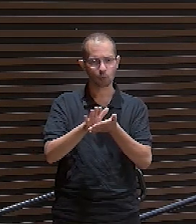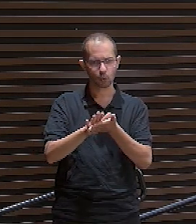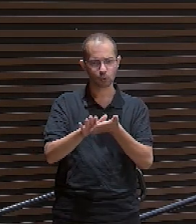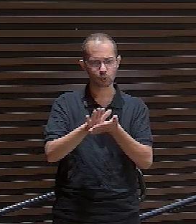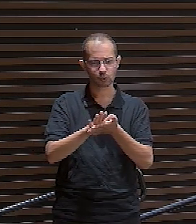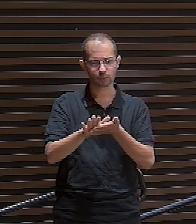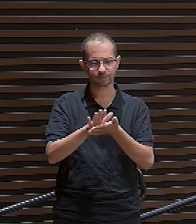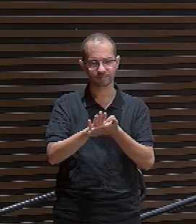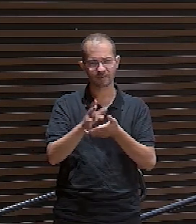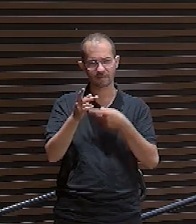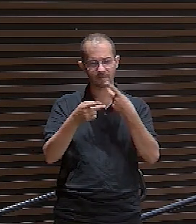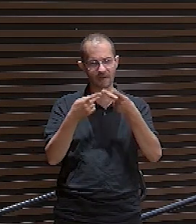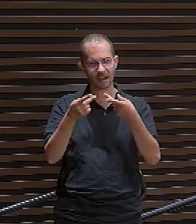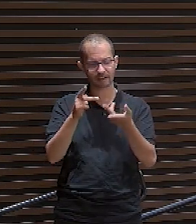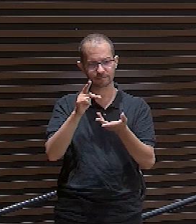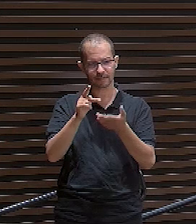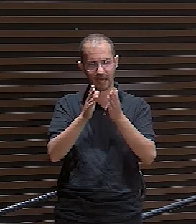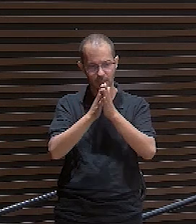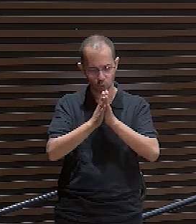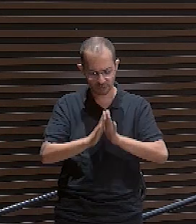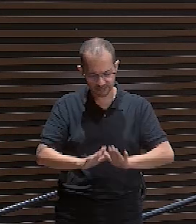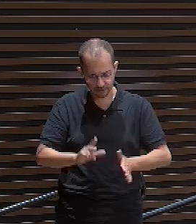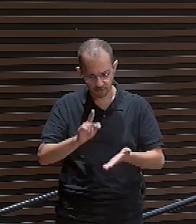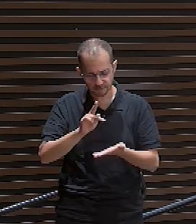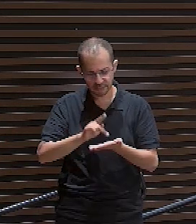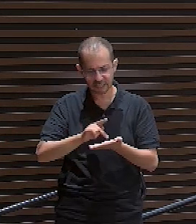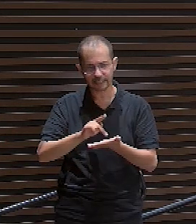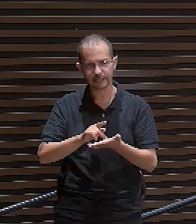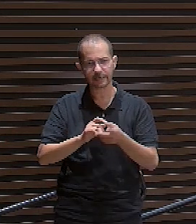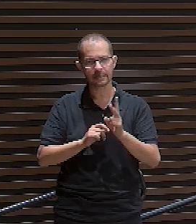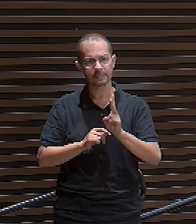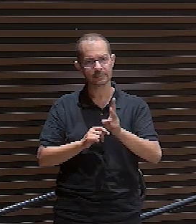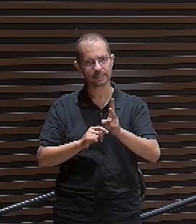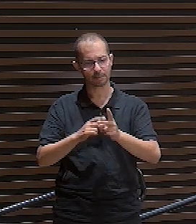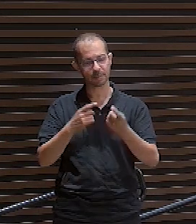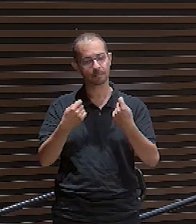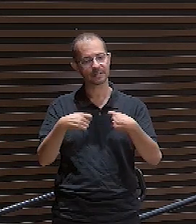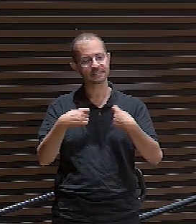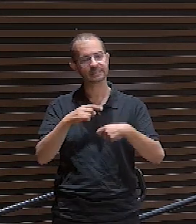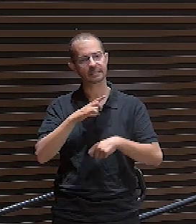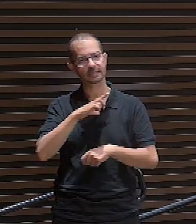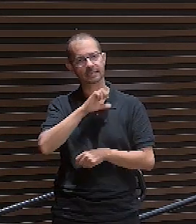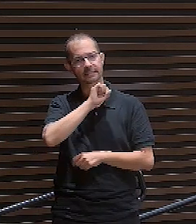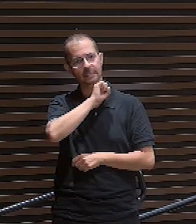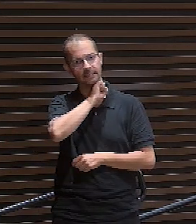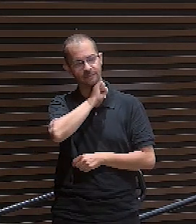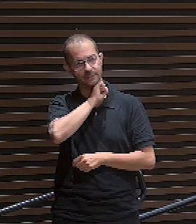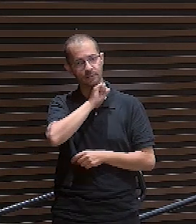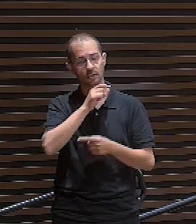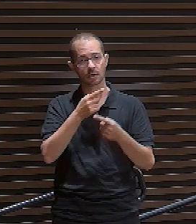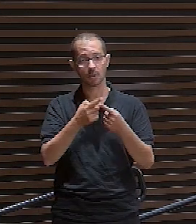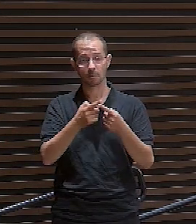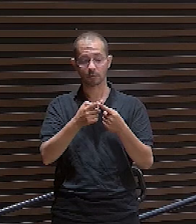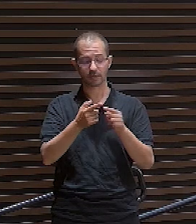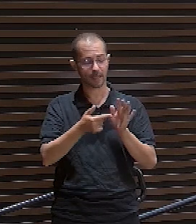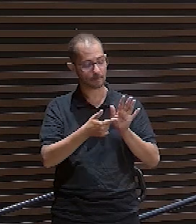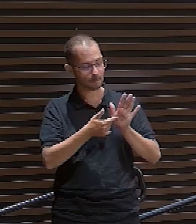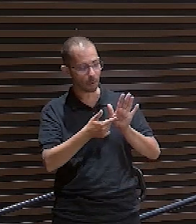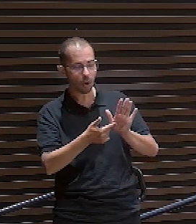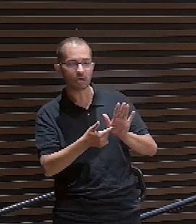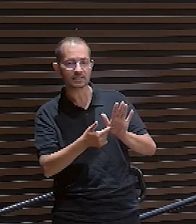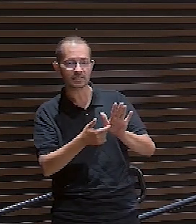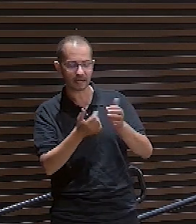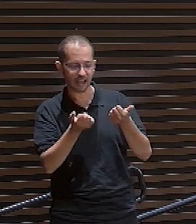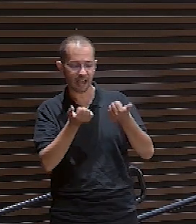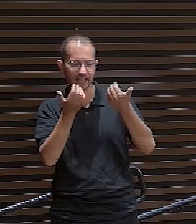adoração verdadeira sempre requer sacrifícios, pois é um reflexo da entrega total